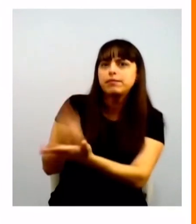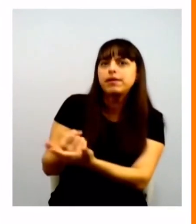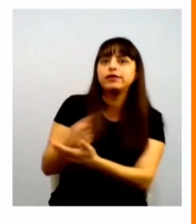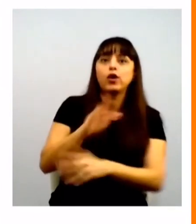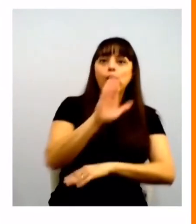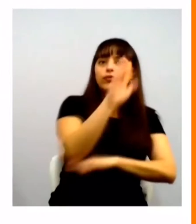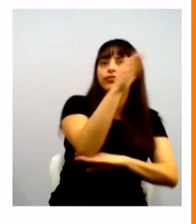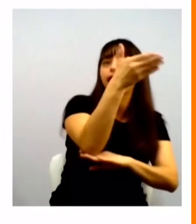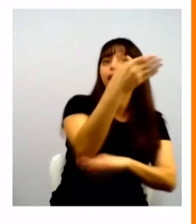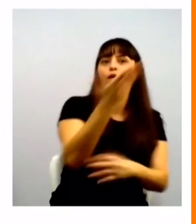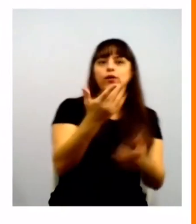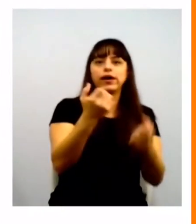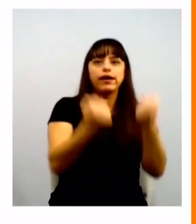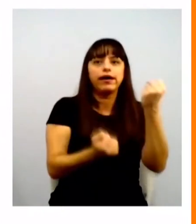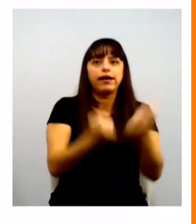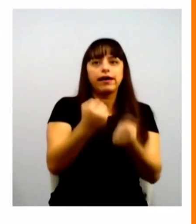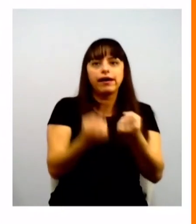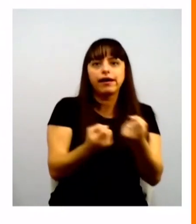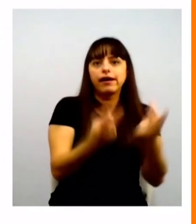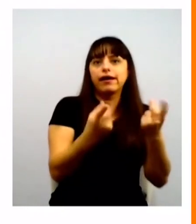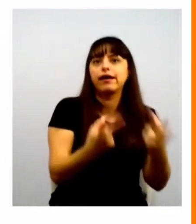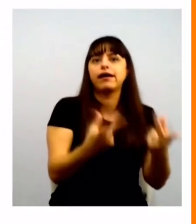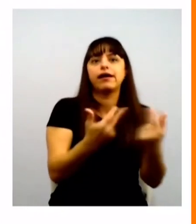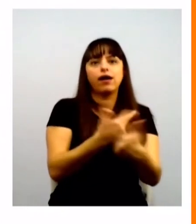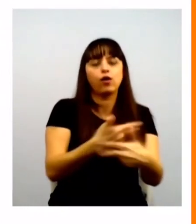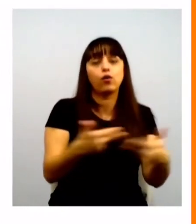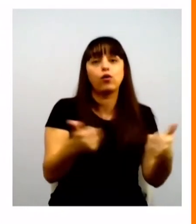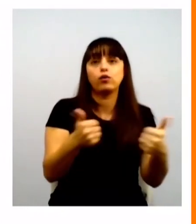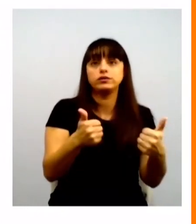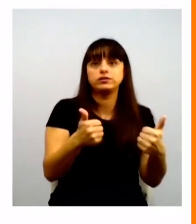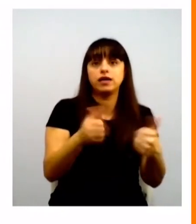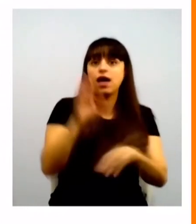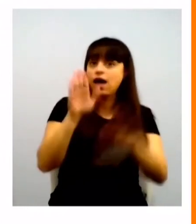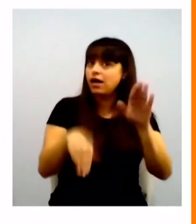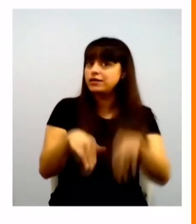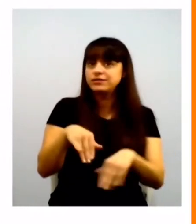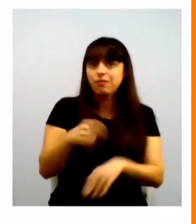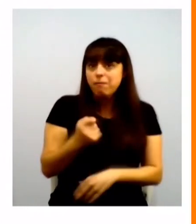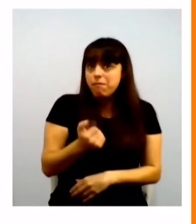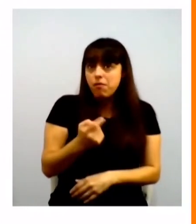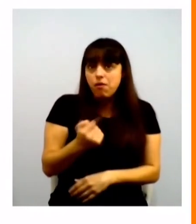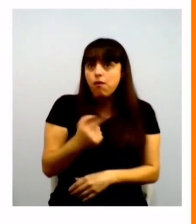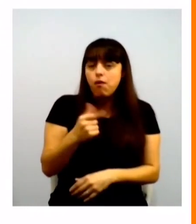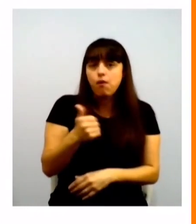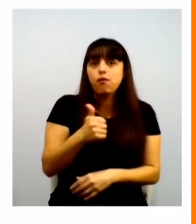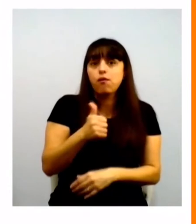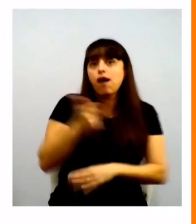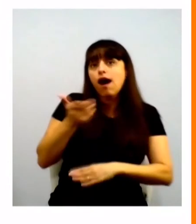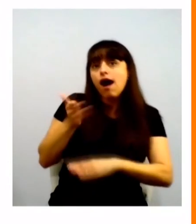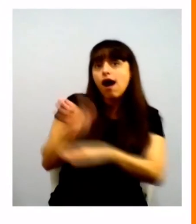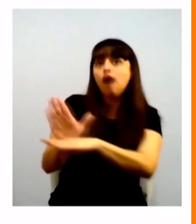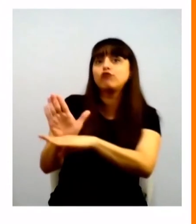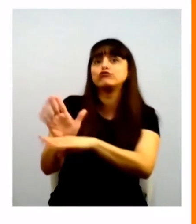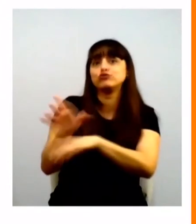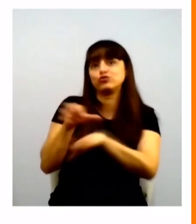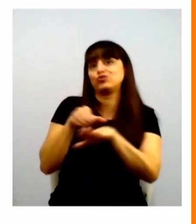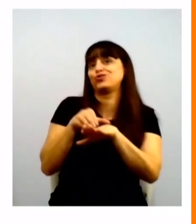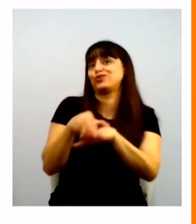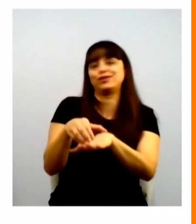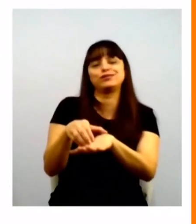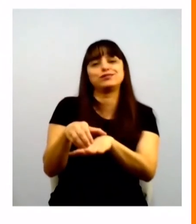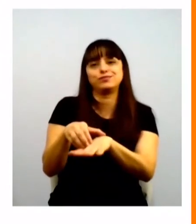nos coches, nos autocars e isto. E muito poucas vezes há um retorno do turismo ao